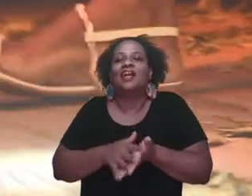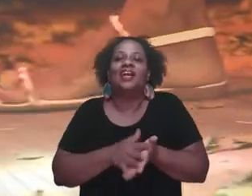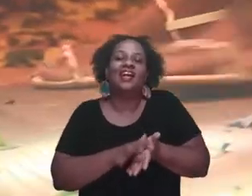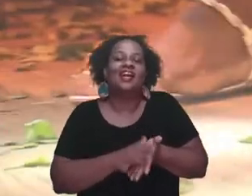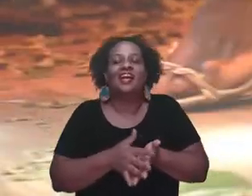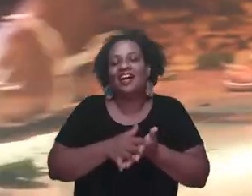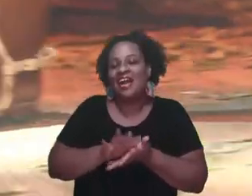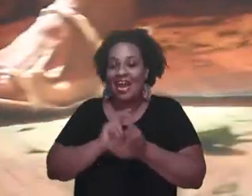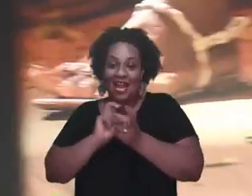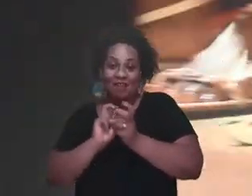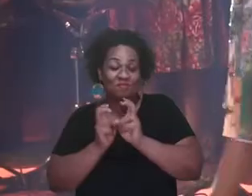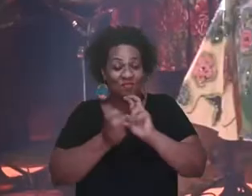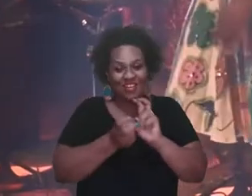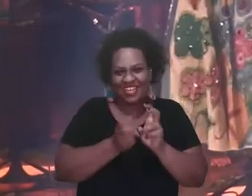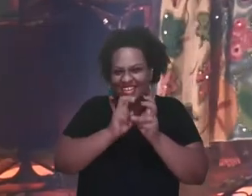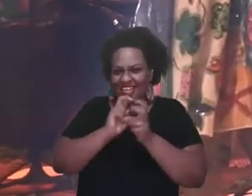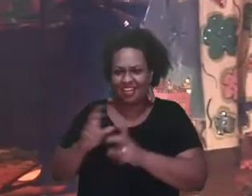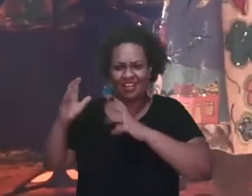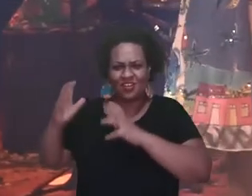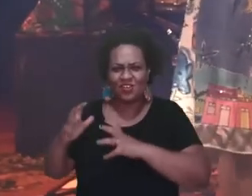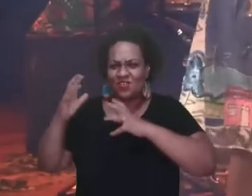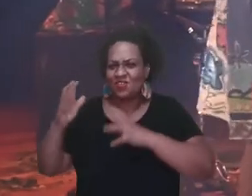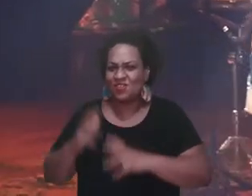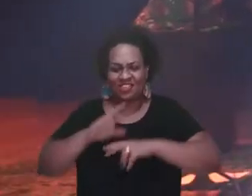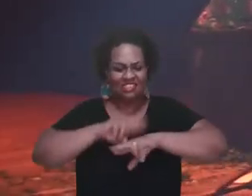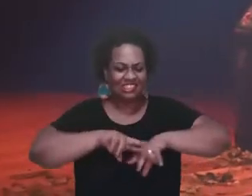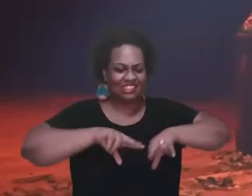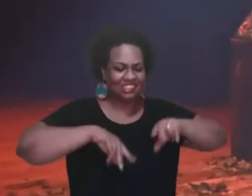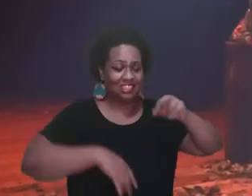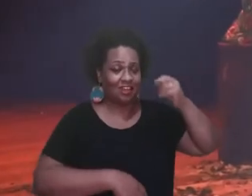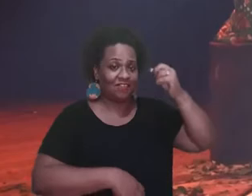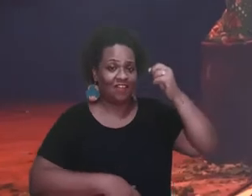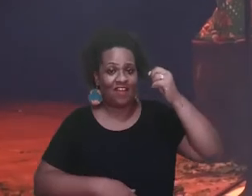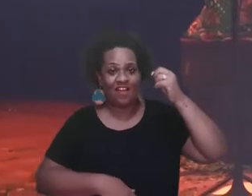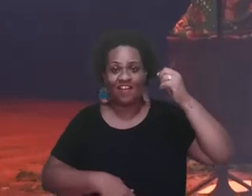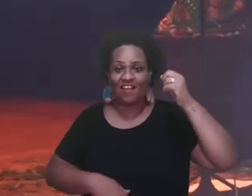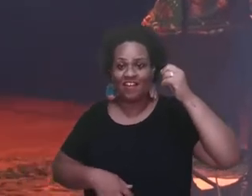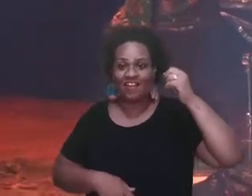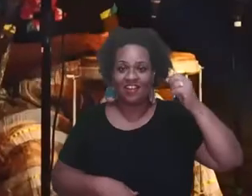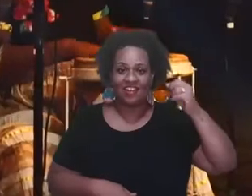tromba capoeira pouco forró